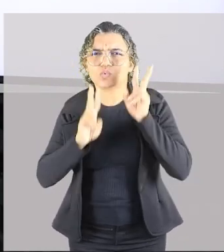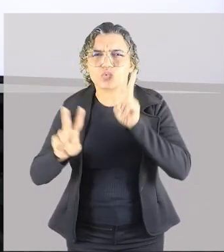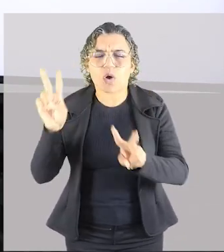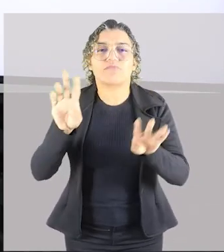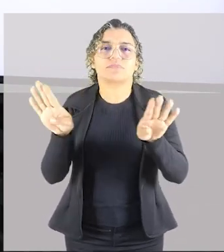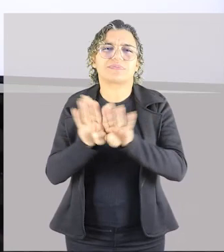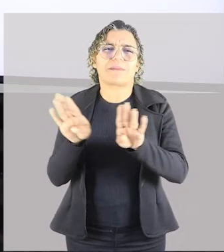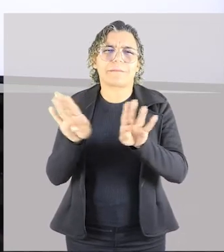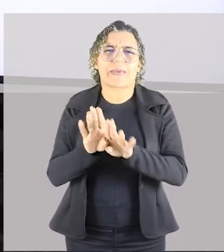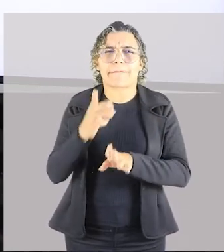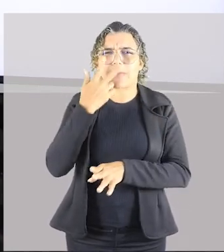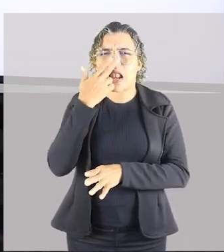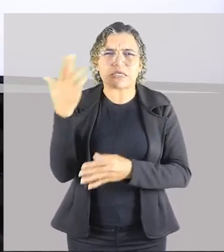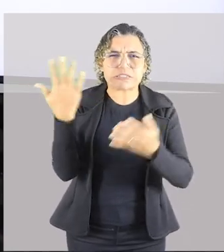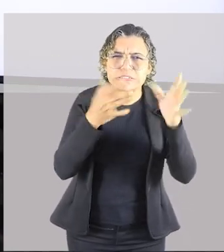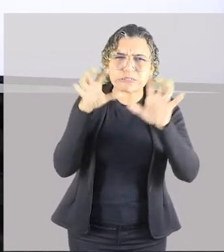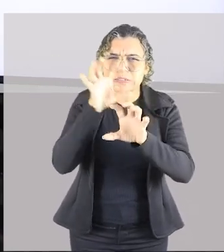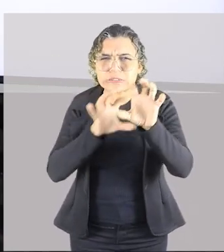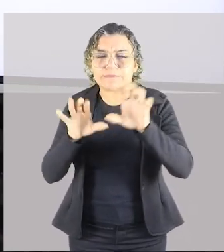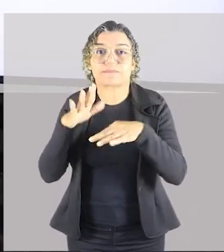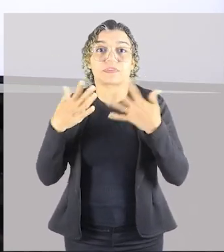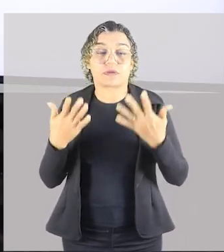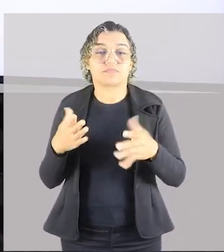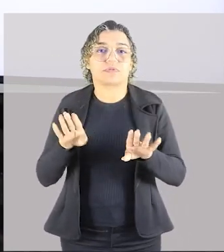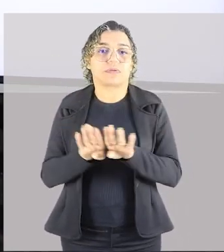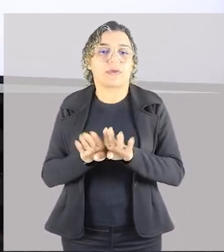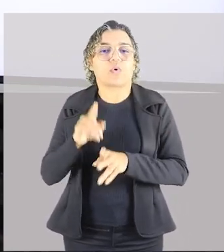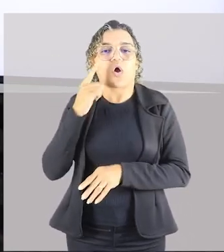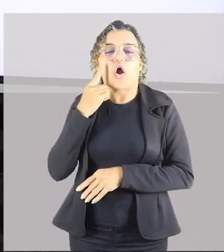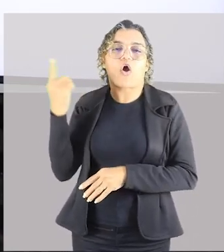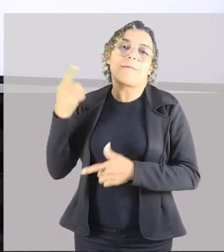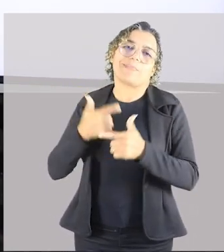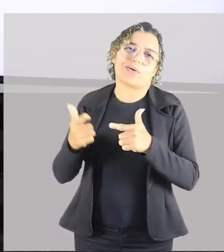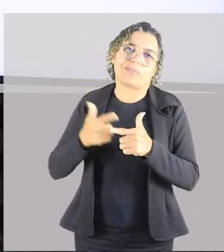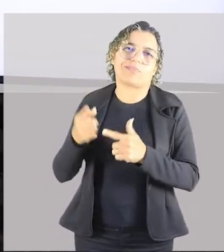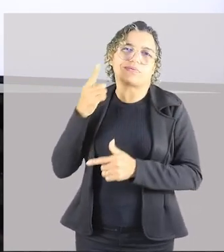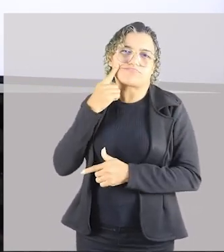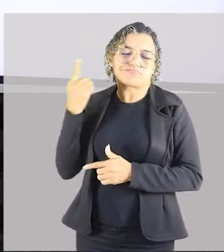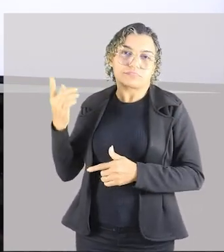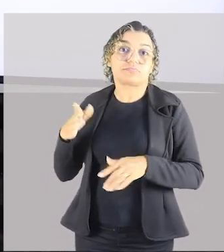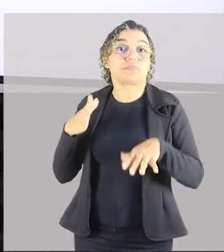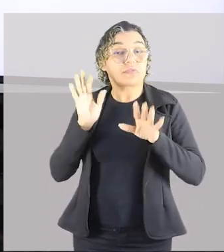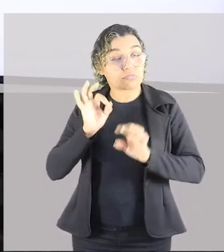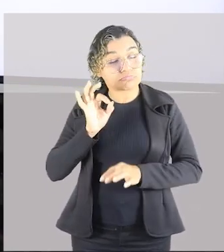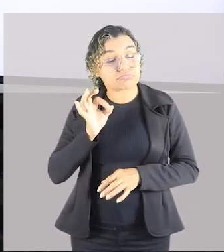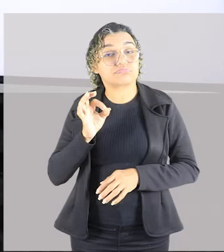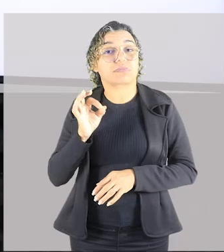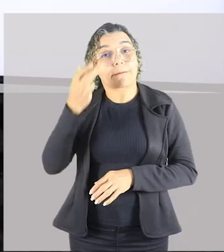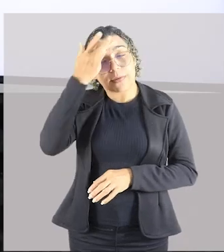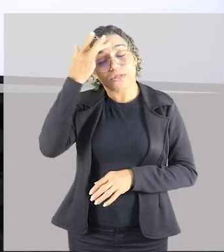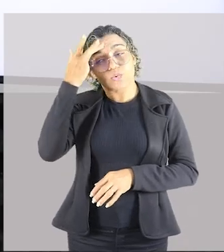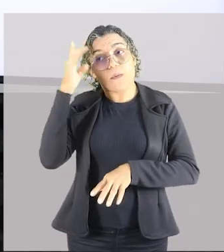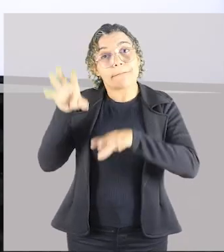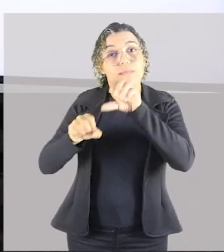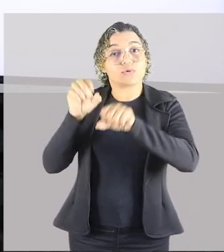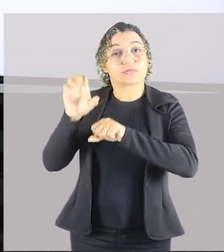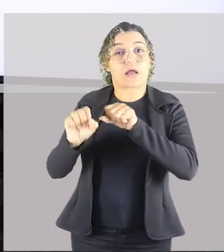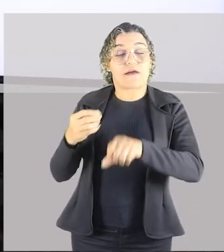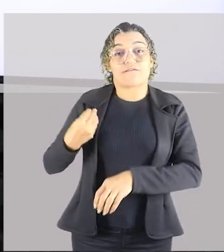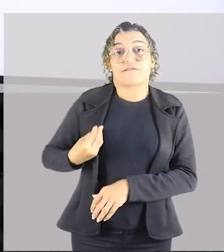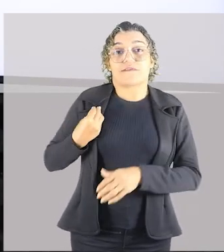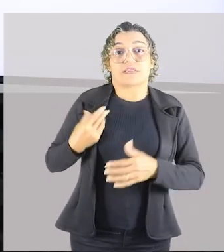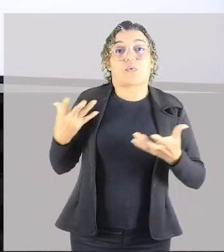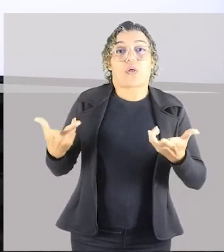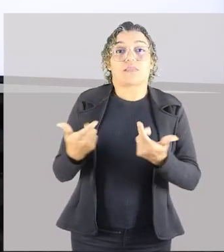de problemas decorrentes disso bem aqui, ó, tá? E obviamente que as pessoas vão buscar sempre qualidade de vida. E é